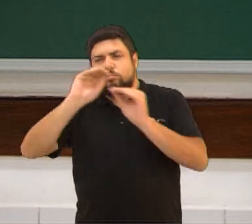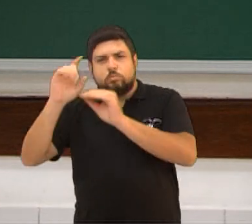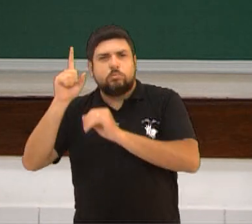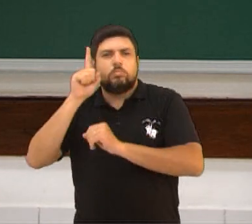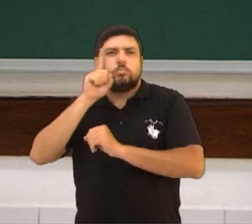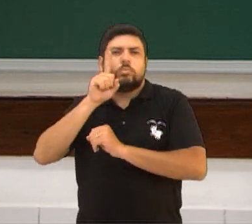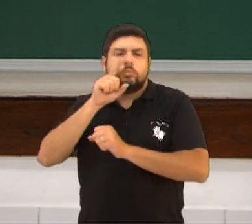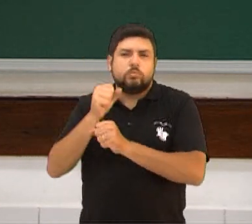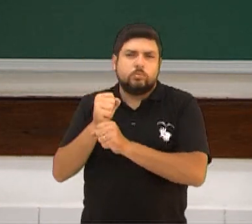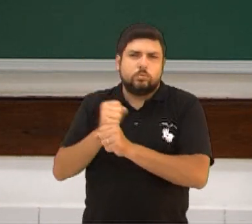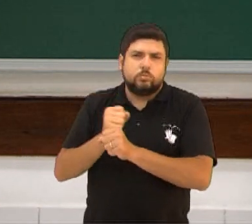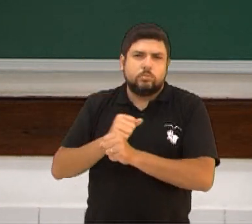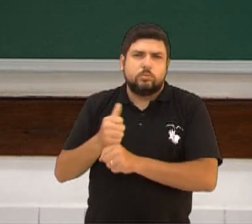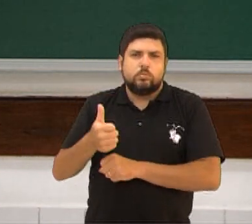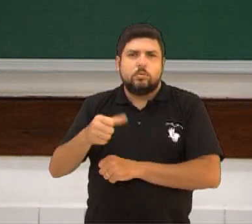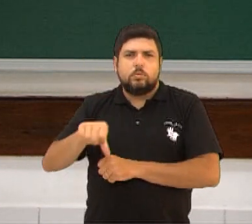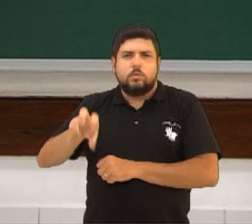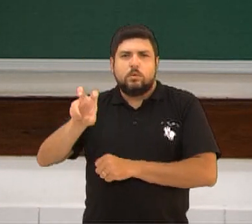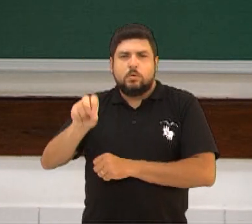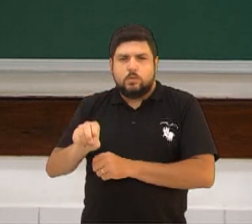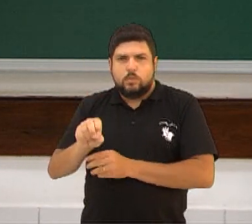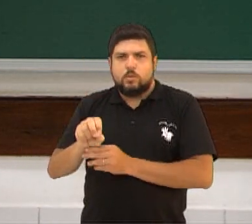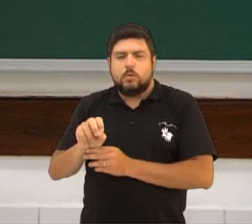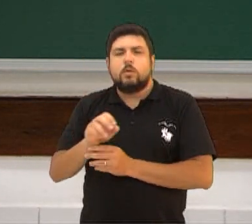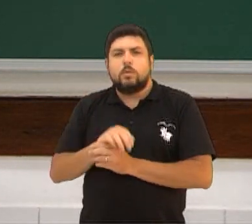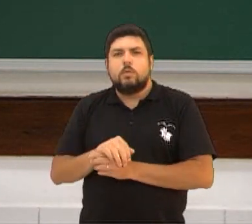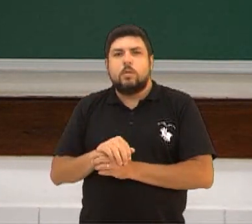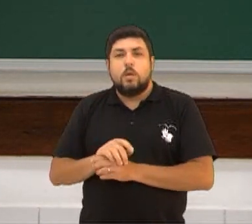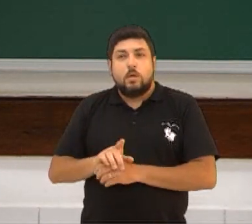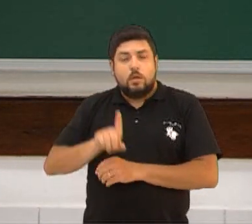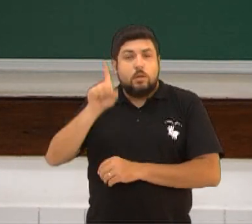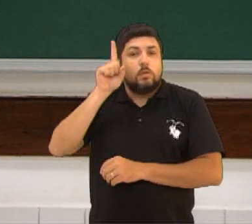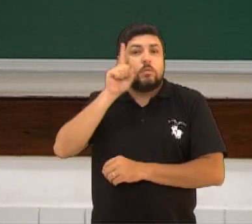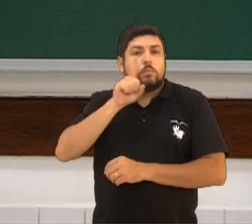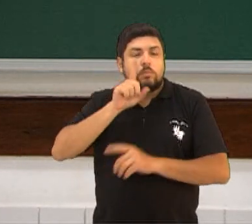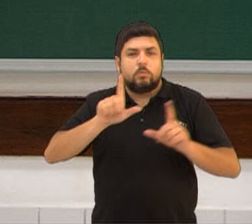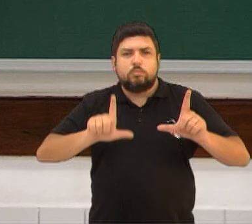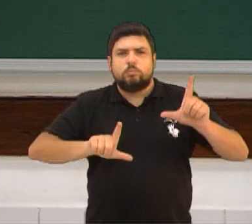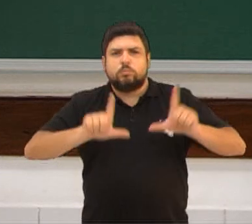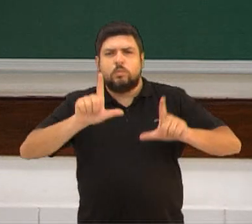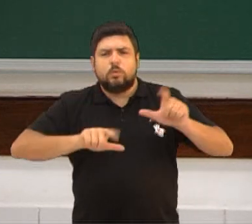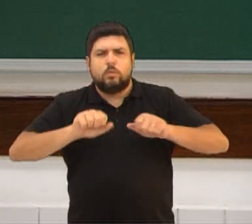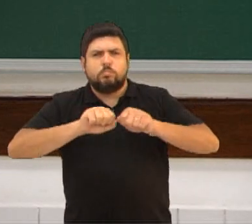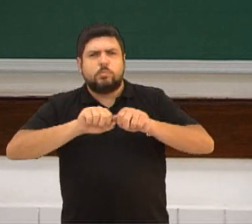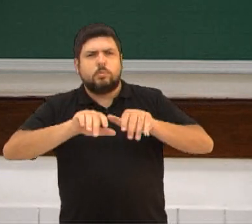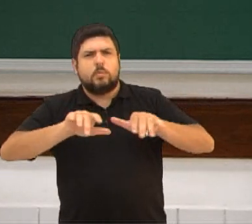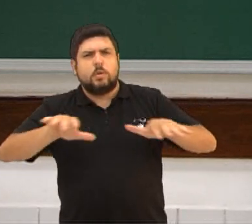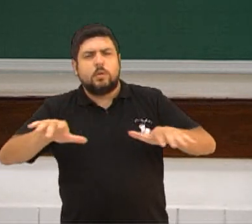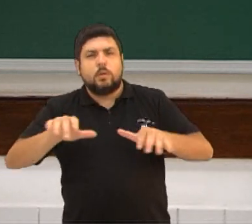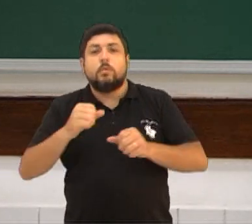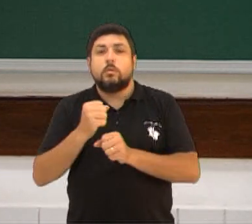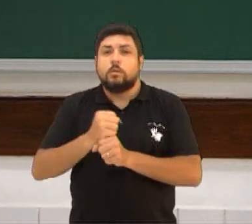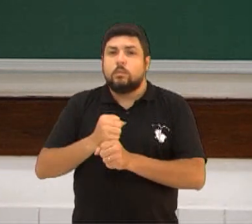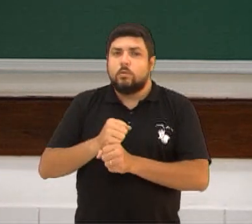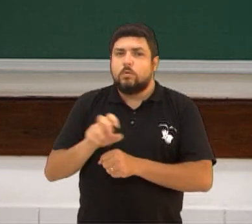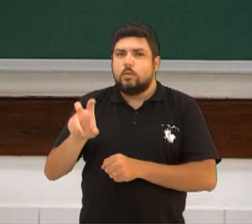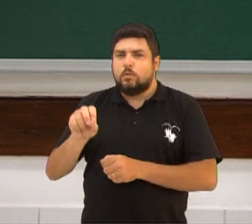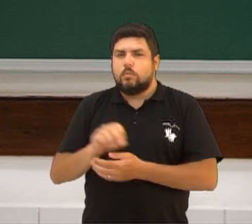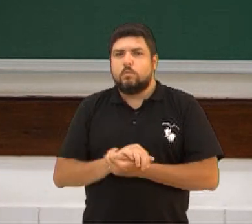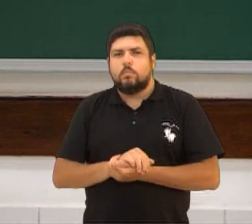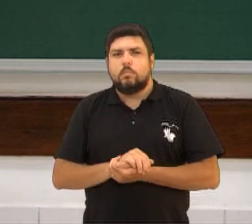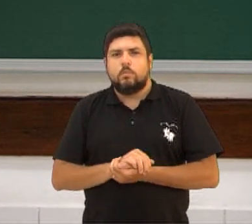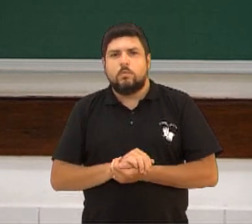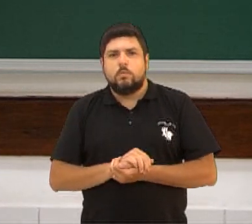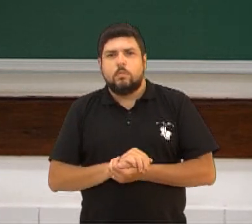anos 50. E a popularização da televisão nos Estados Unidos e na Europa acontece durante os anos 50. Aqui no Brasil